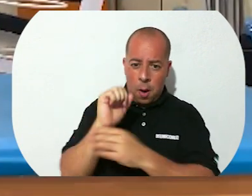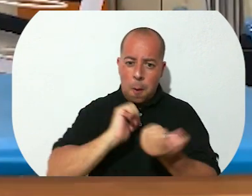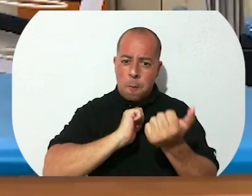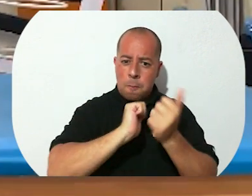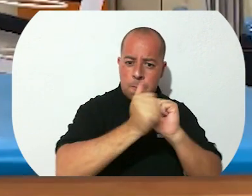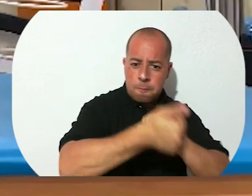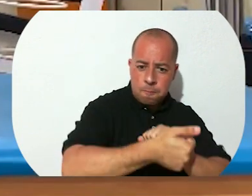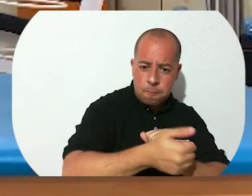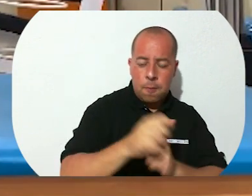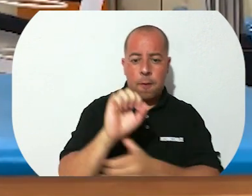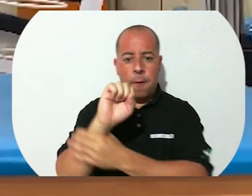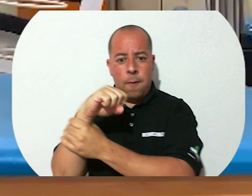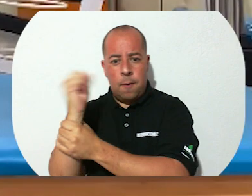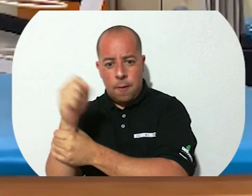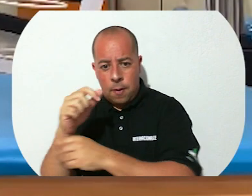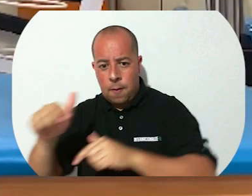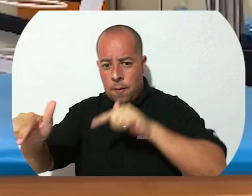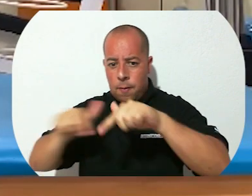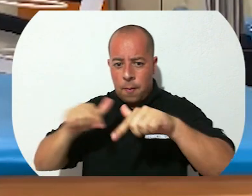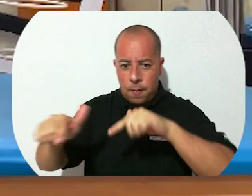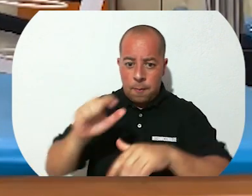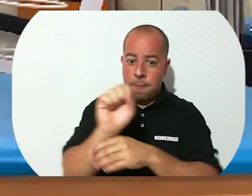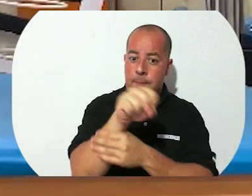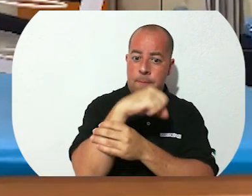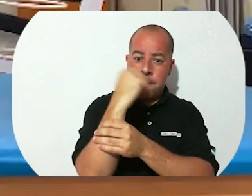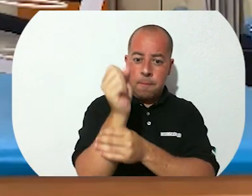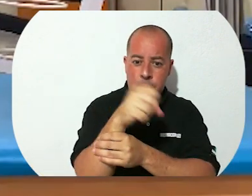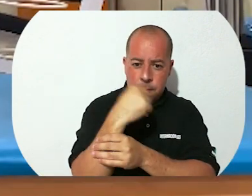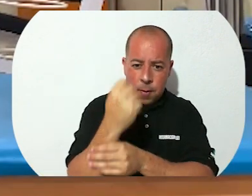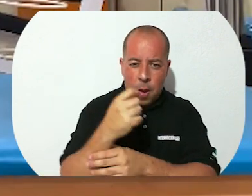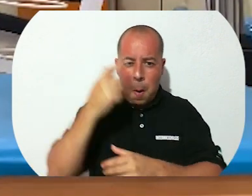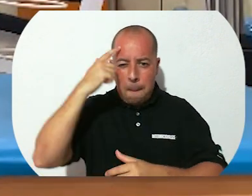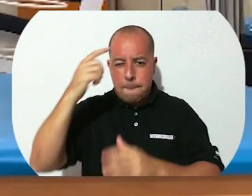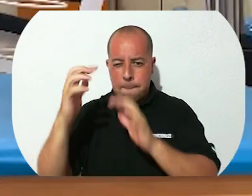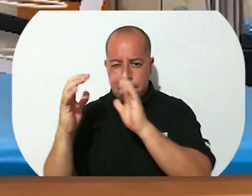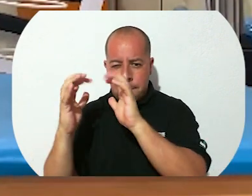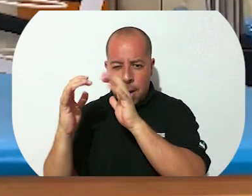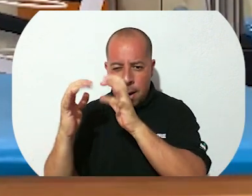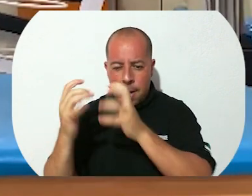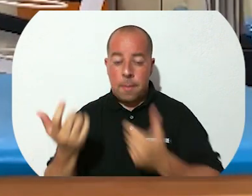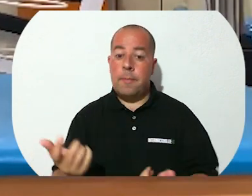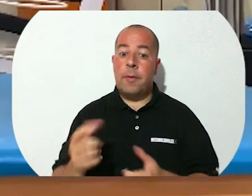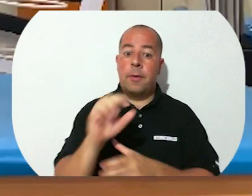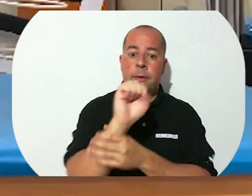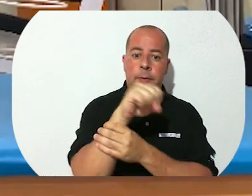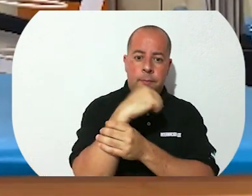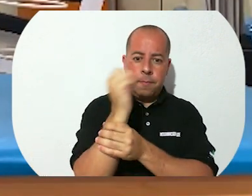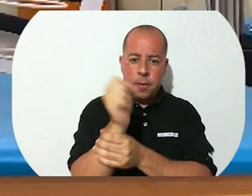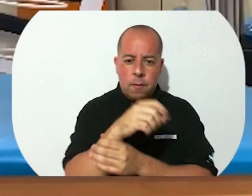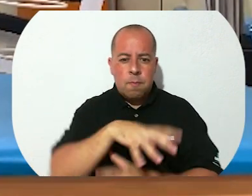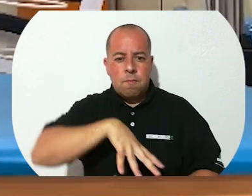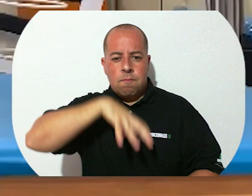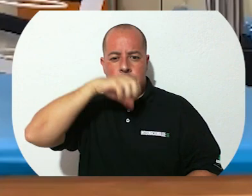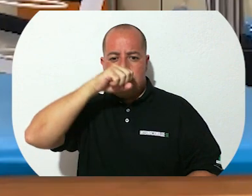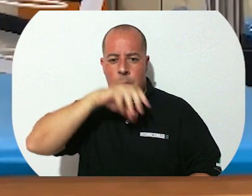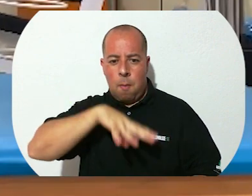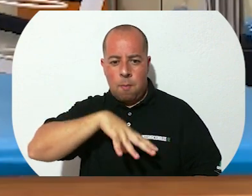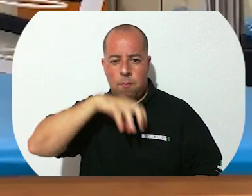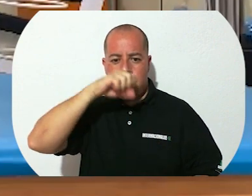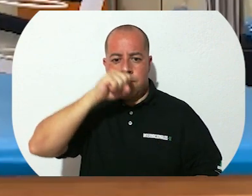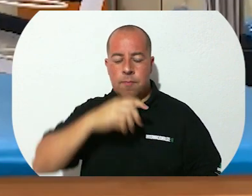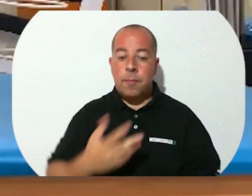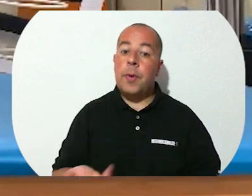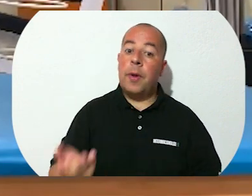cardiovascular, fisioterapia esportiva, fisioterapia do trabalho, fisioterapia neurofuncional,